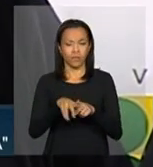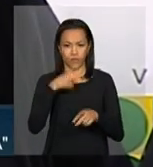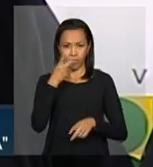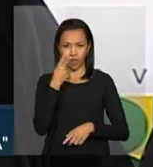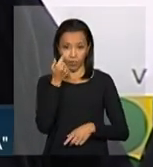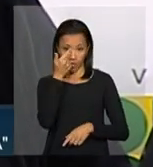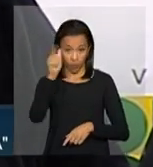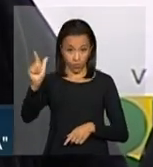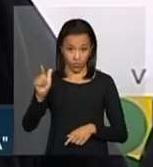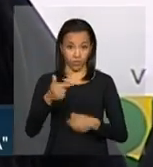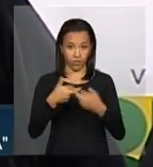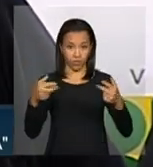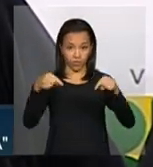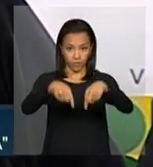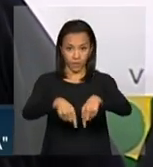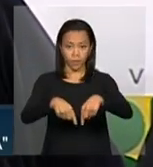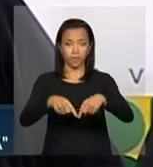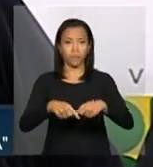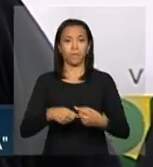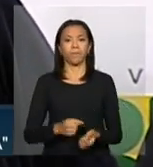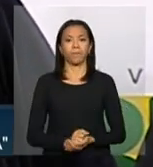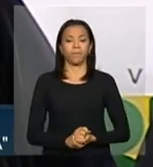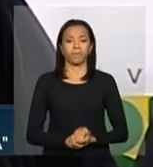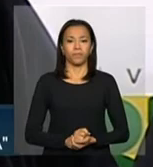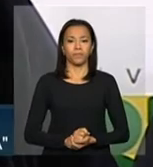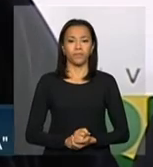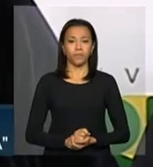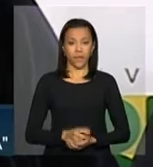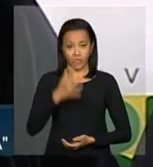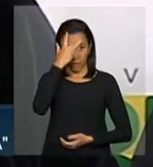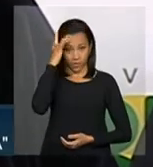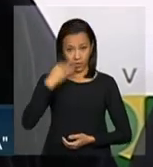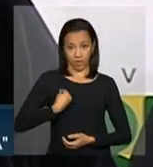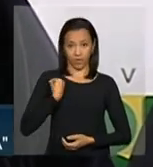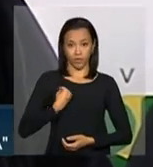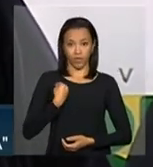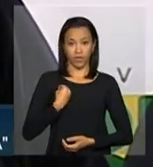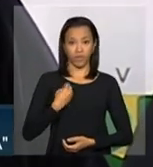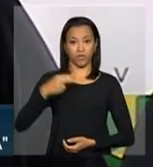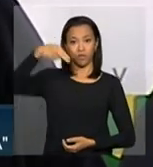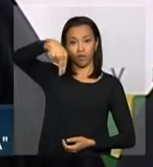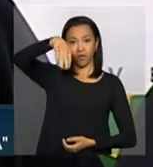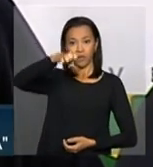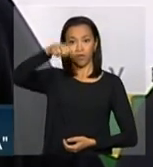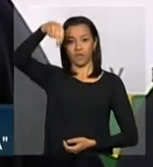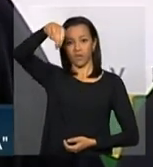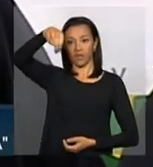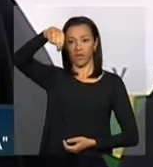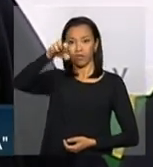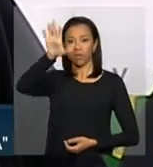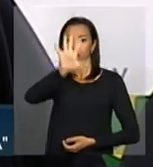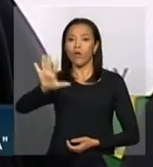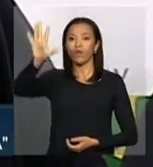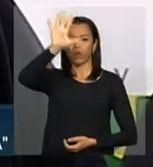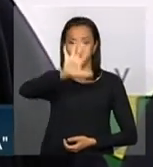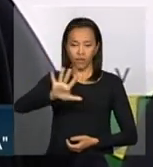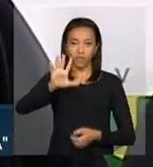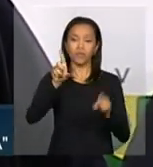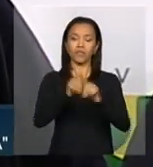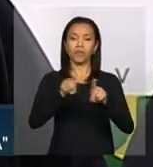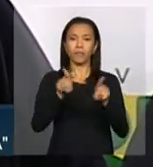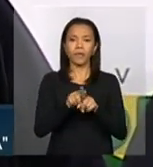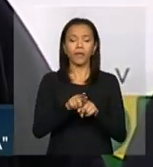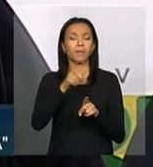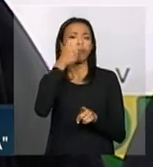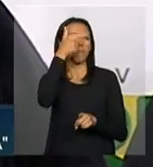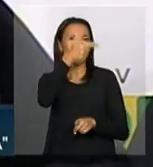Os moradores do Nordeste E mais adiante a gente vai ver que também os segmentos